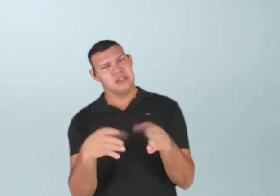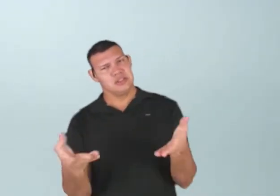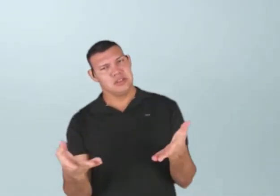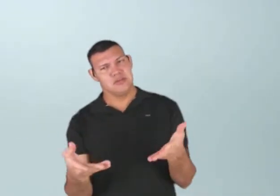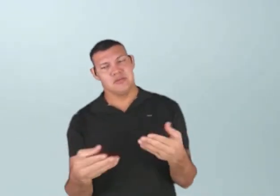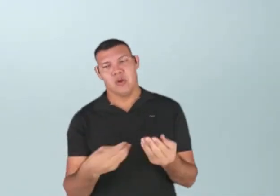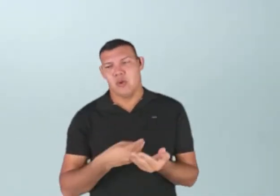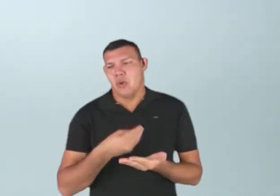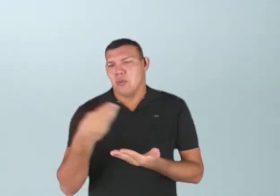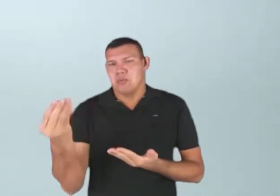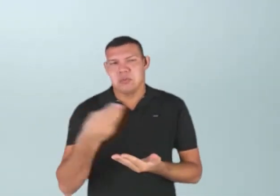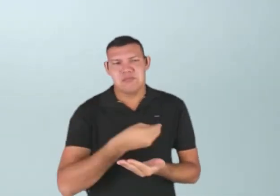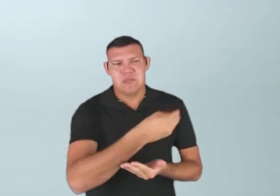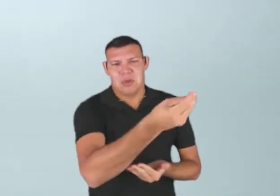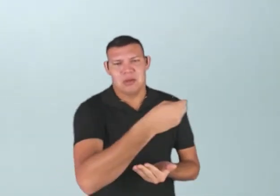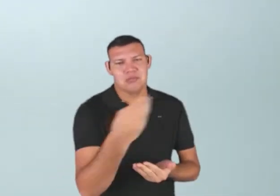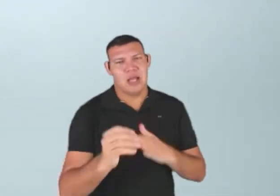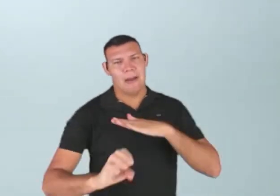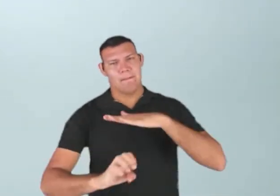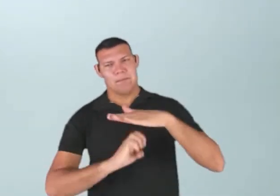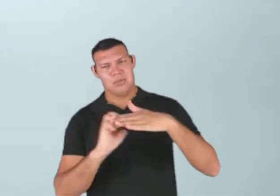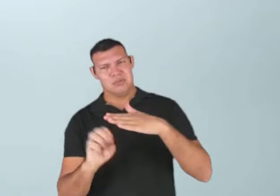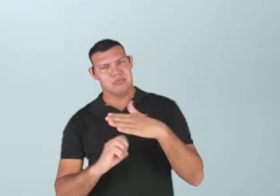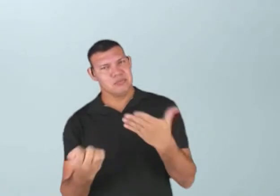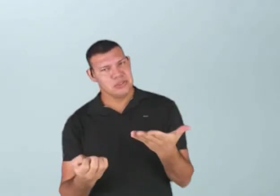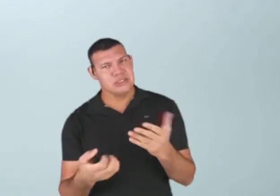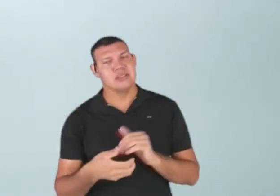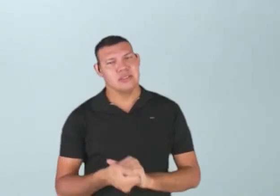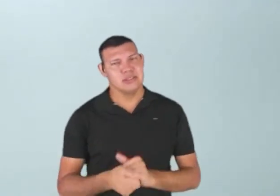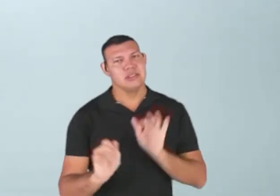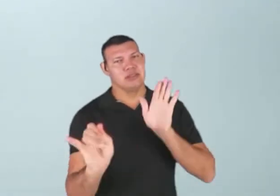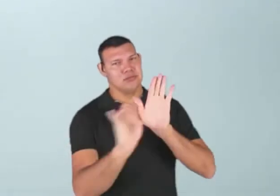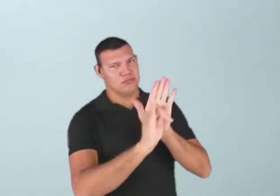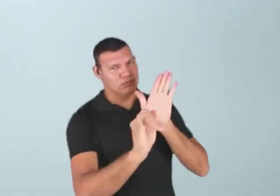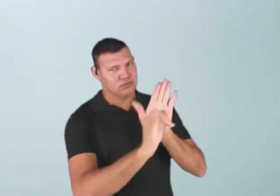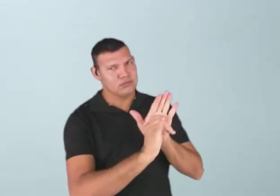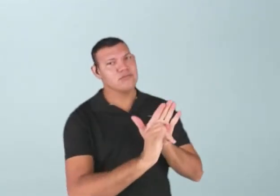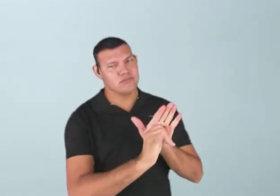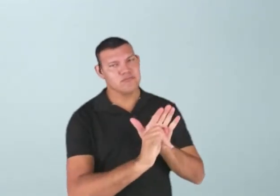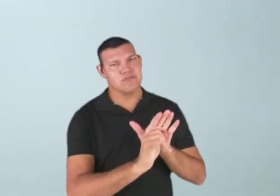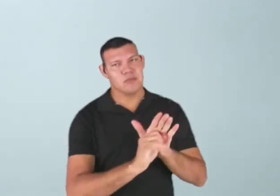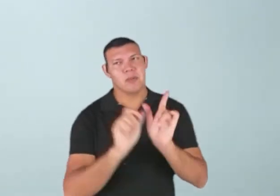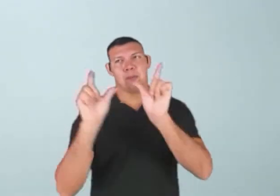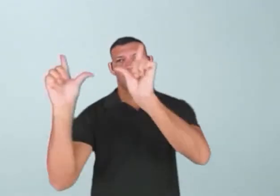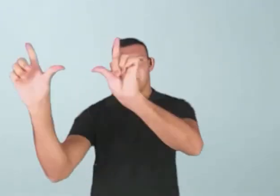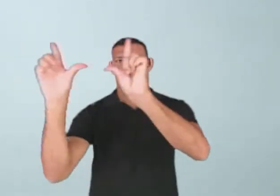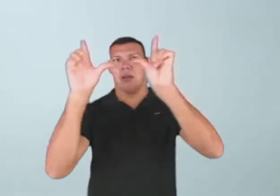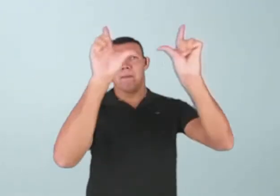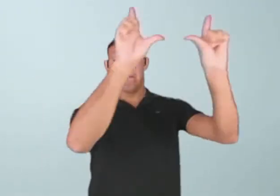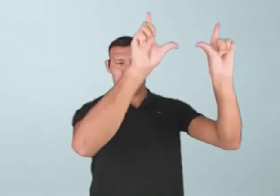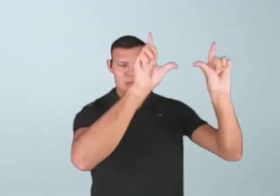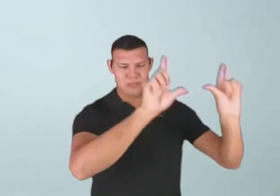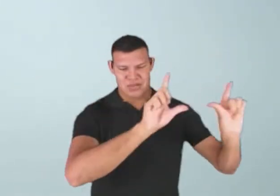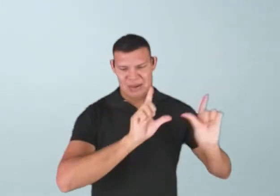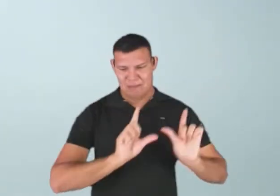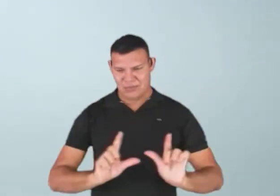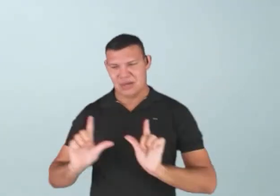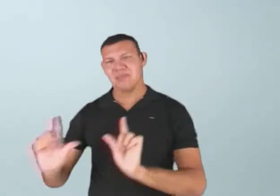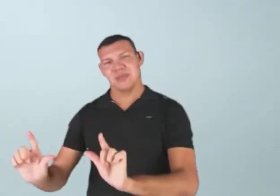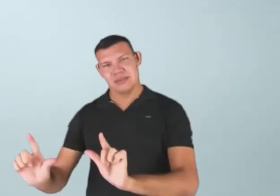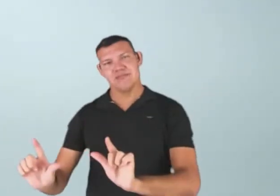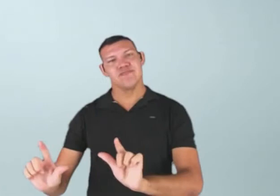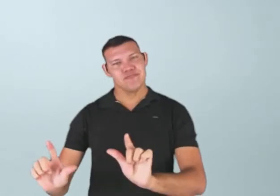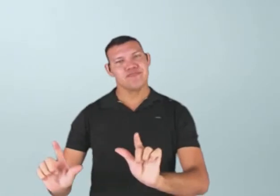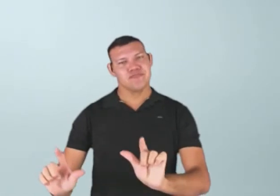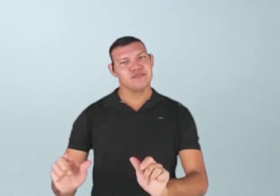a empresa que recebe. Então, essa identificação, essas placas, crachás também, são peças